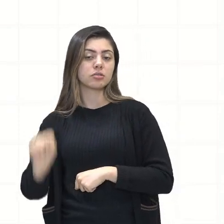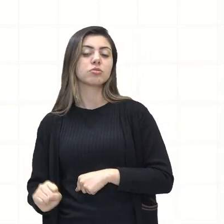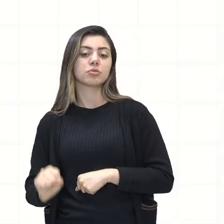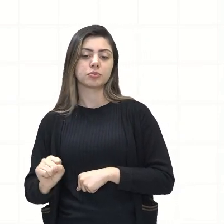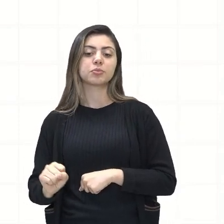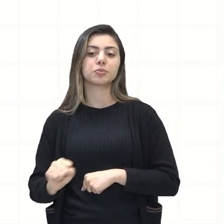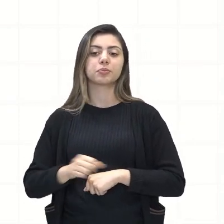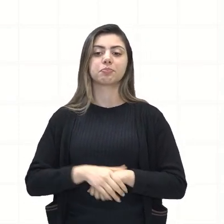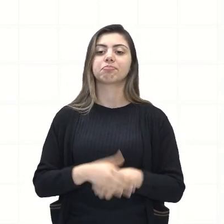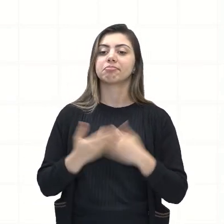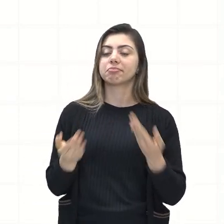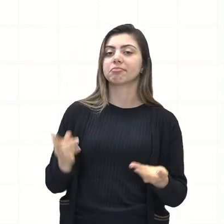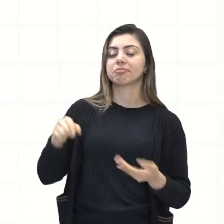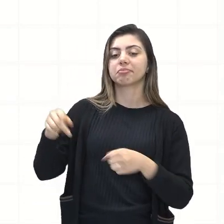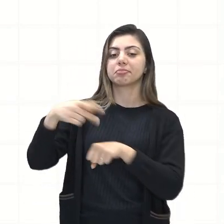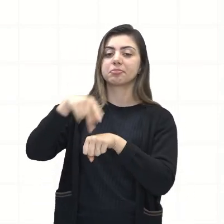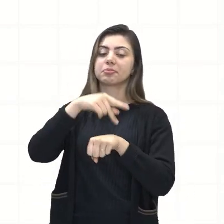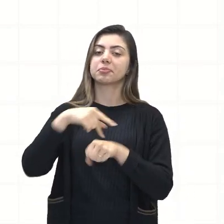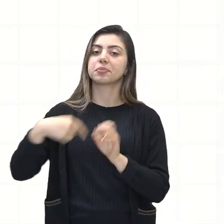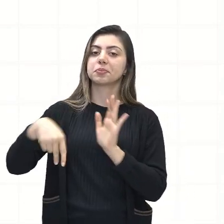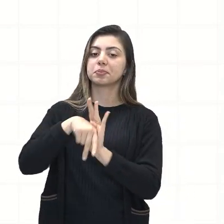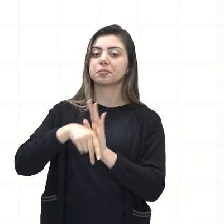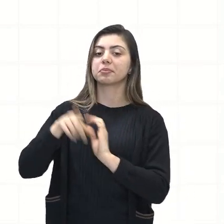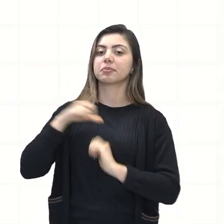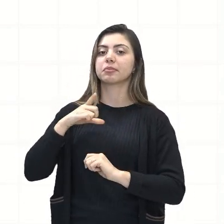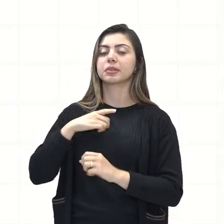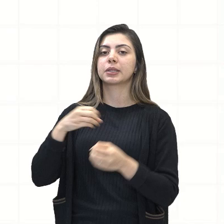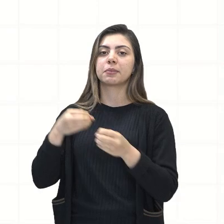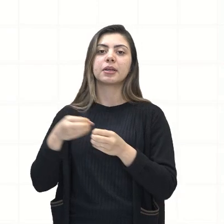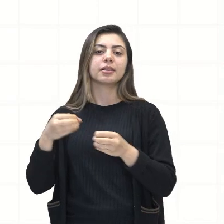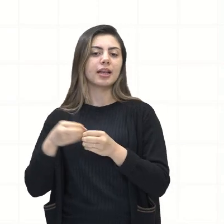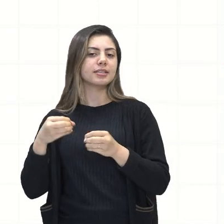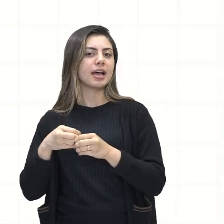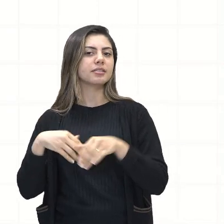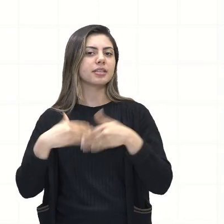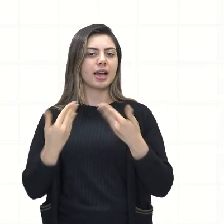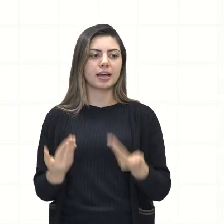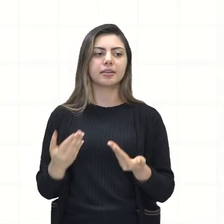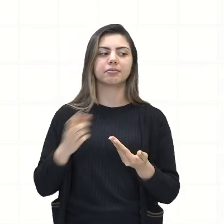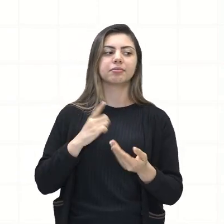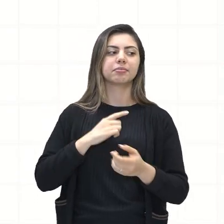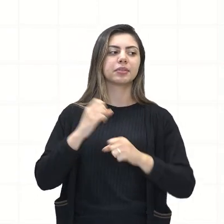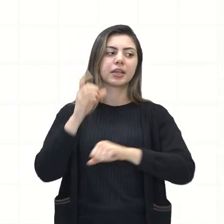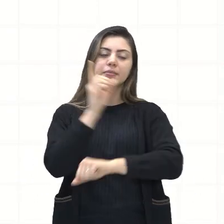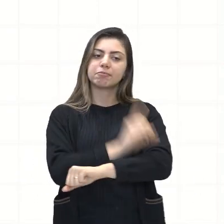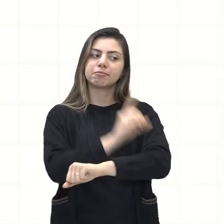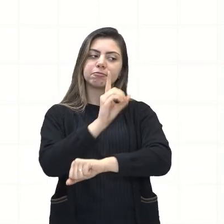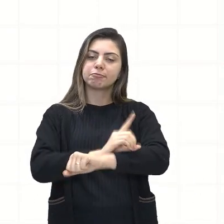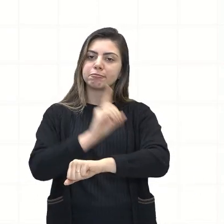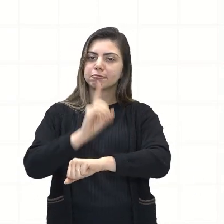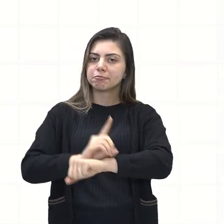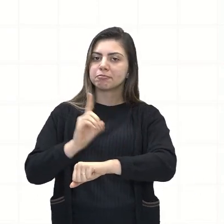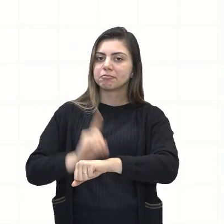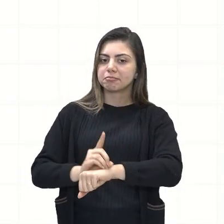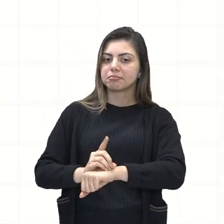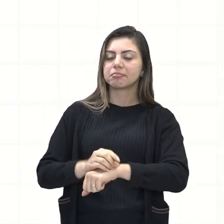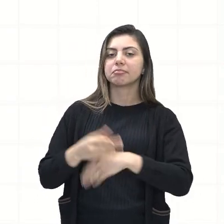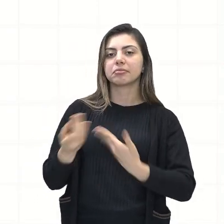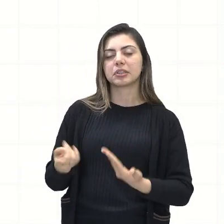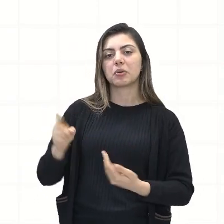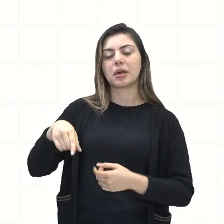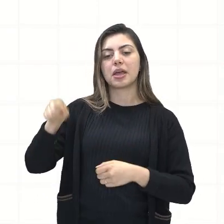que são os países que ficam ao sul do deserto do Saara, que fica mais ou menos nessa área aqui. O deserto do Saara é uma